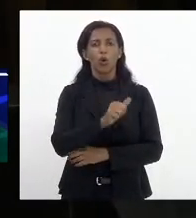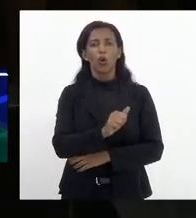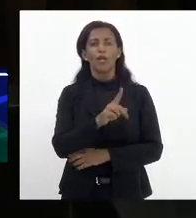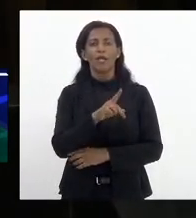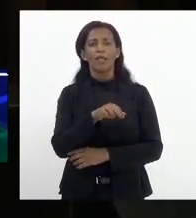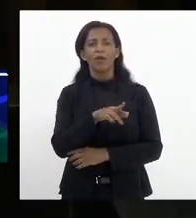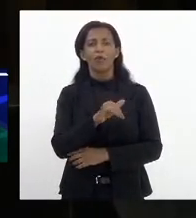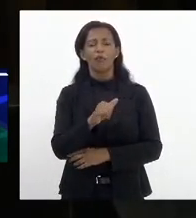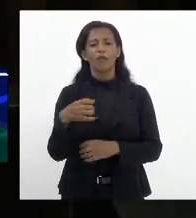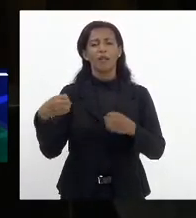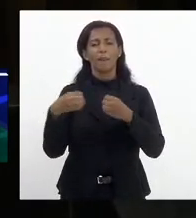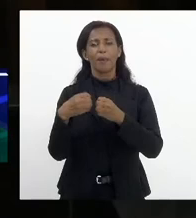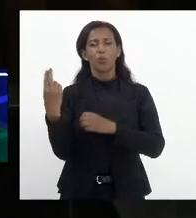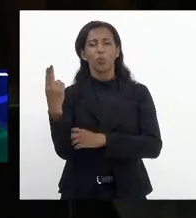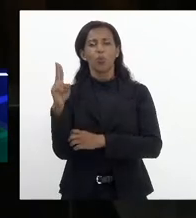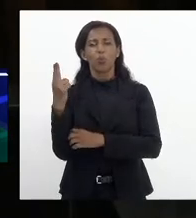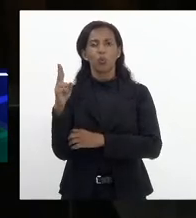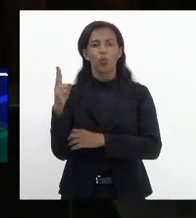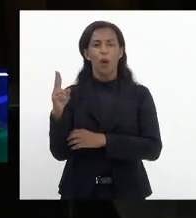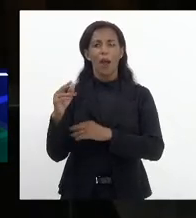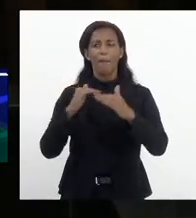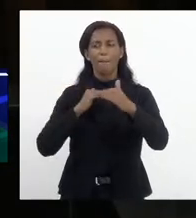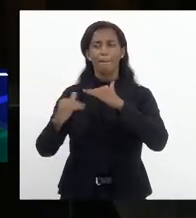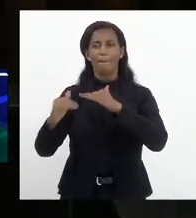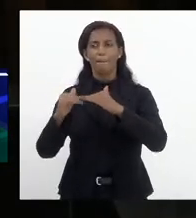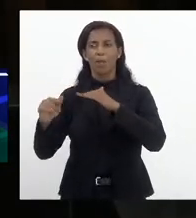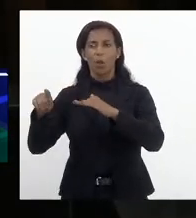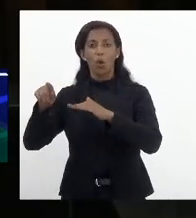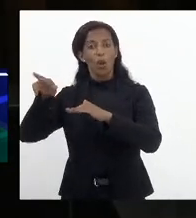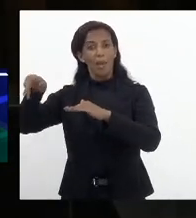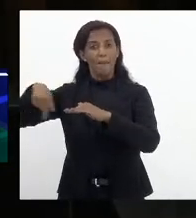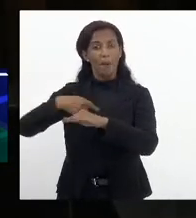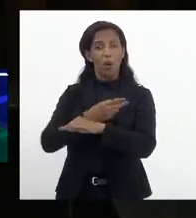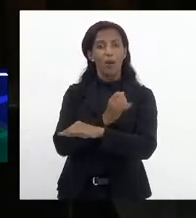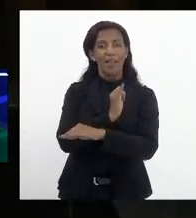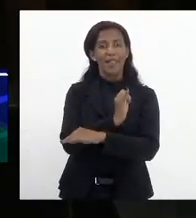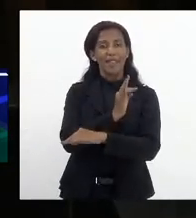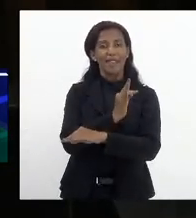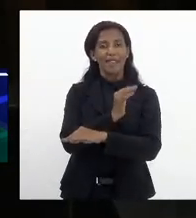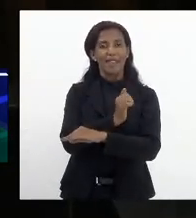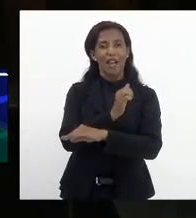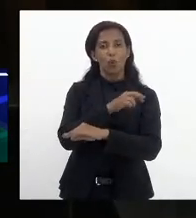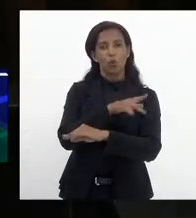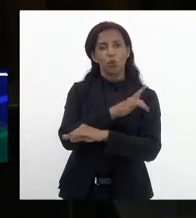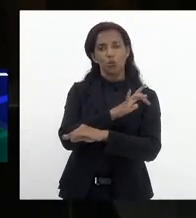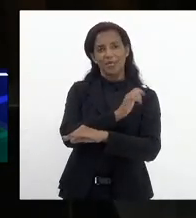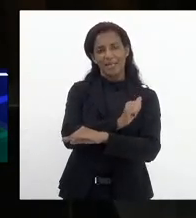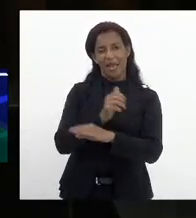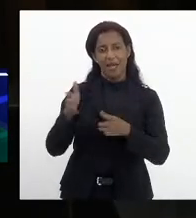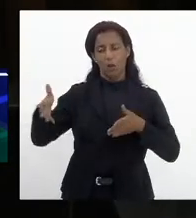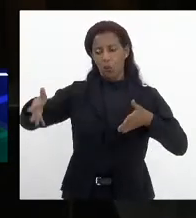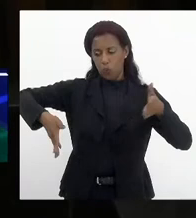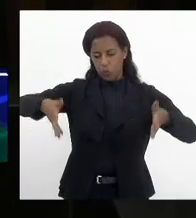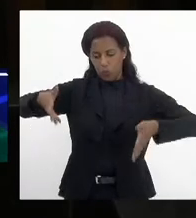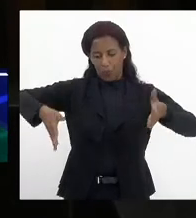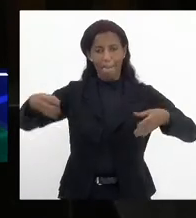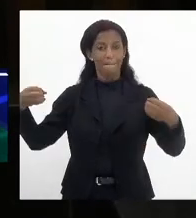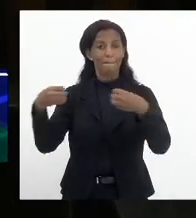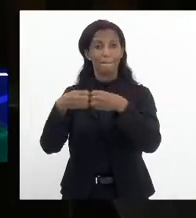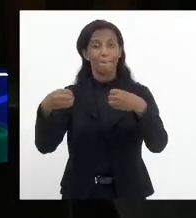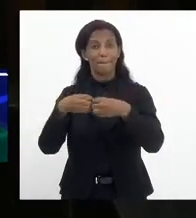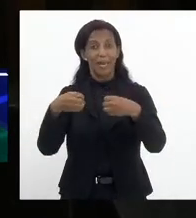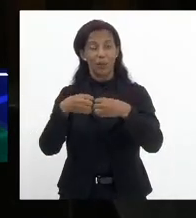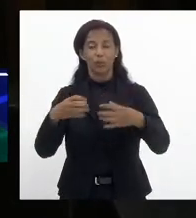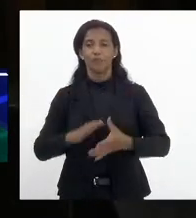do metrô. Meu irmão, o vereador Rogério Amorim, mora na rua Itacuruçá, que é a continuidade, uma rua complementa a outra. E